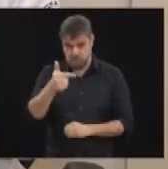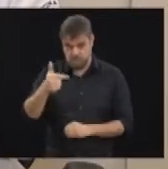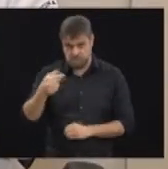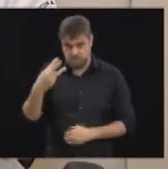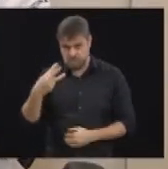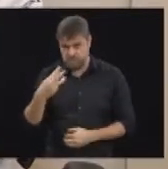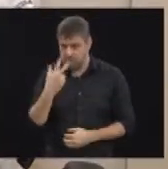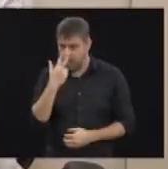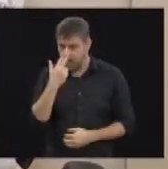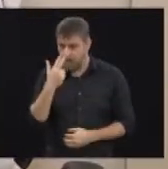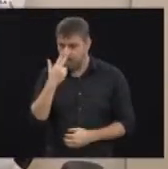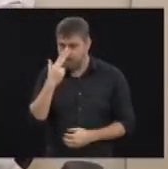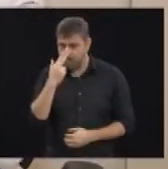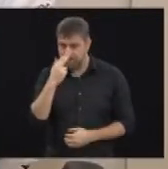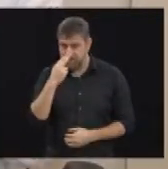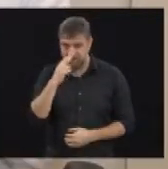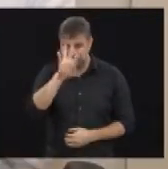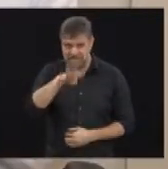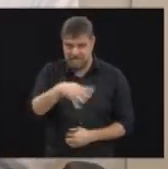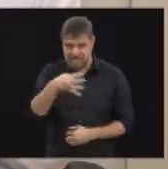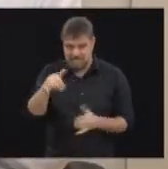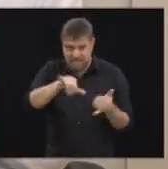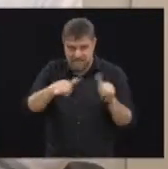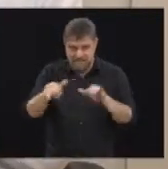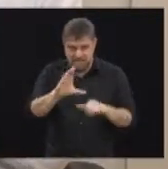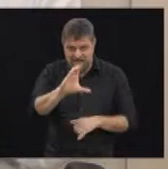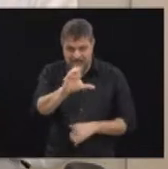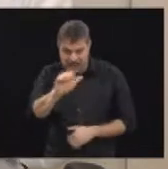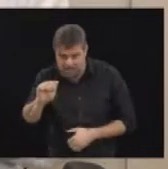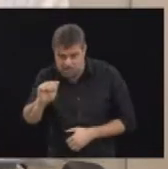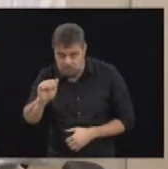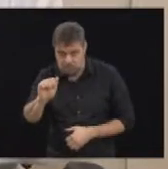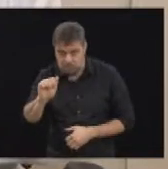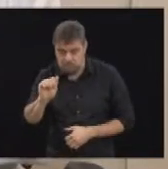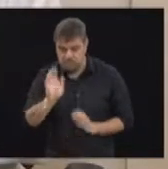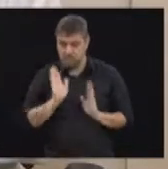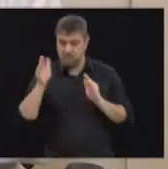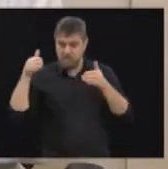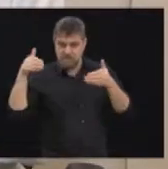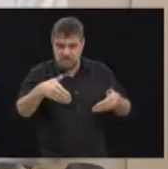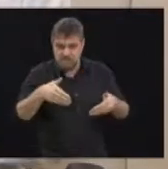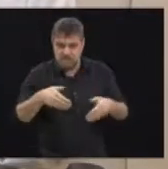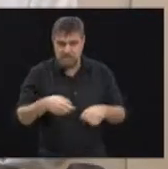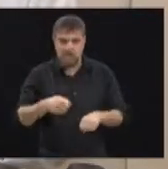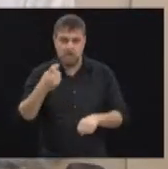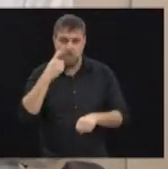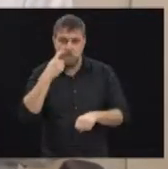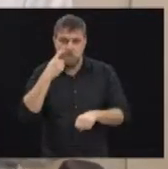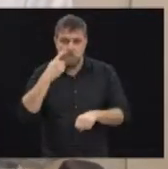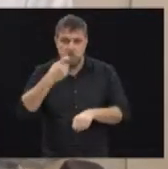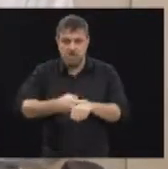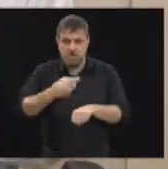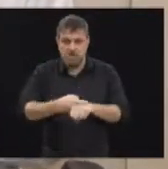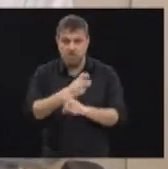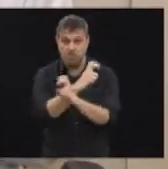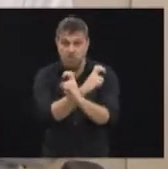ele é parecido com cálcio. Então, adivinha onde ele vai? Para o osso.